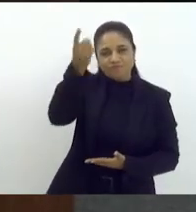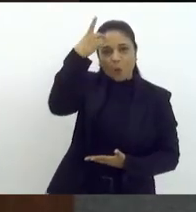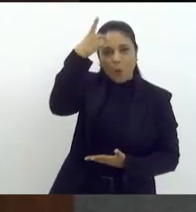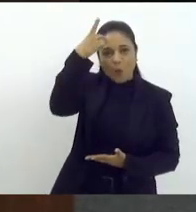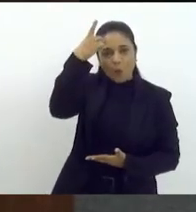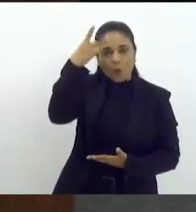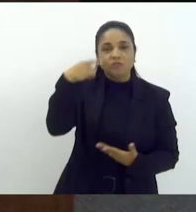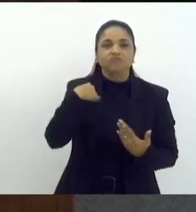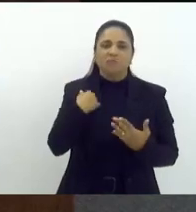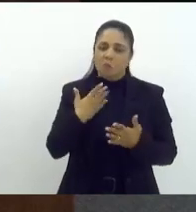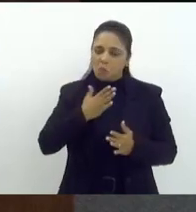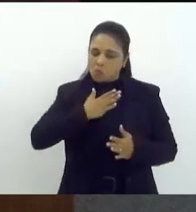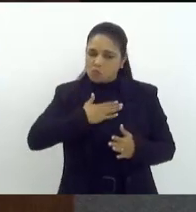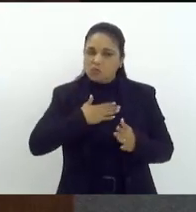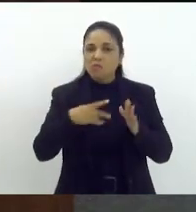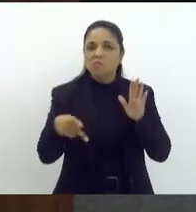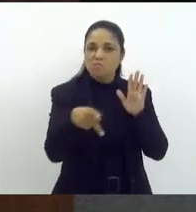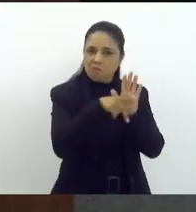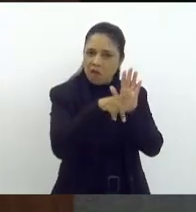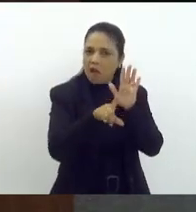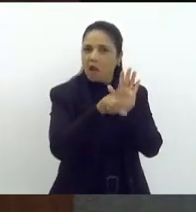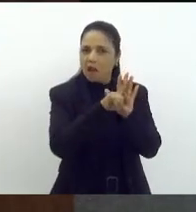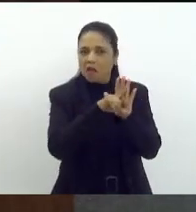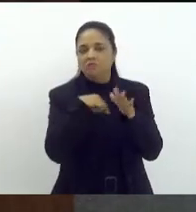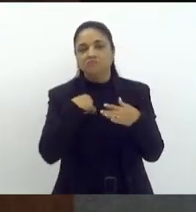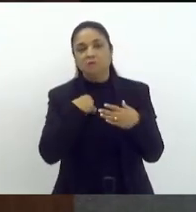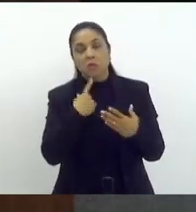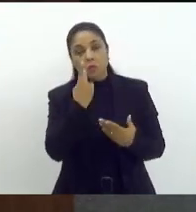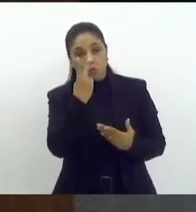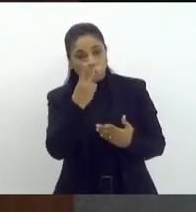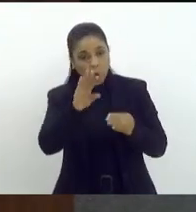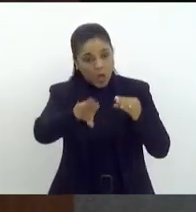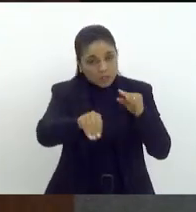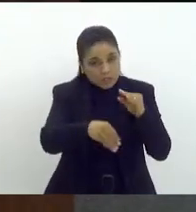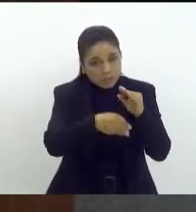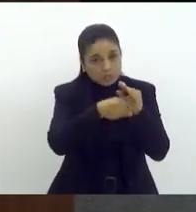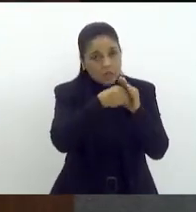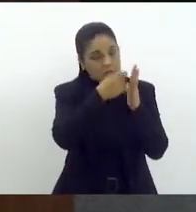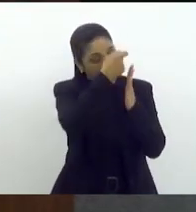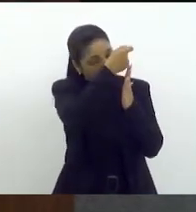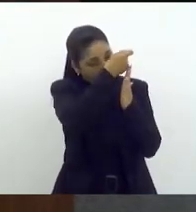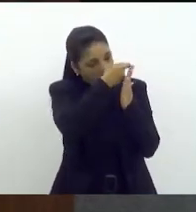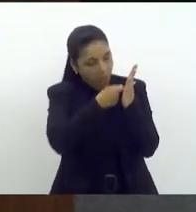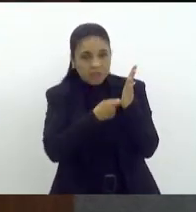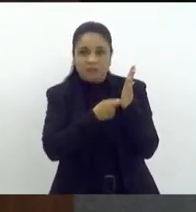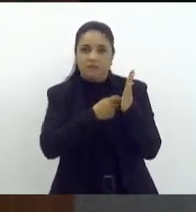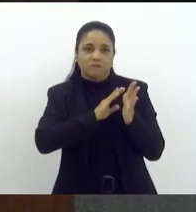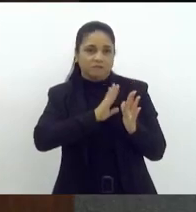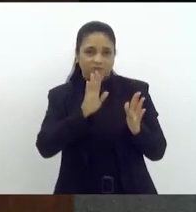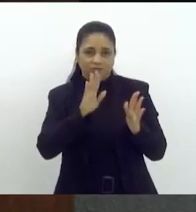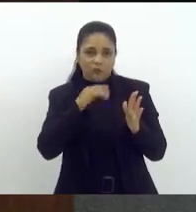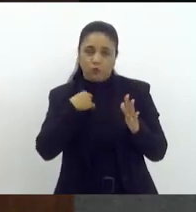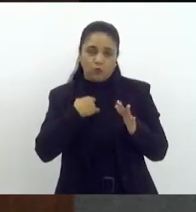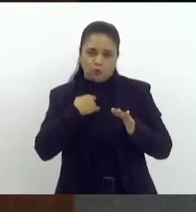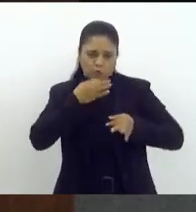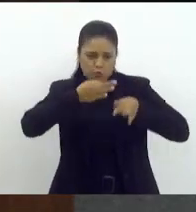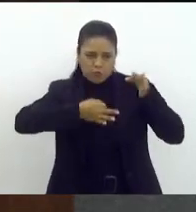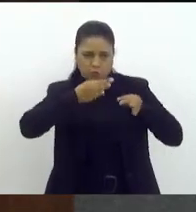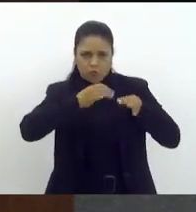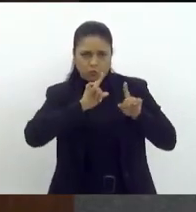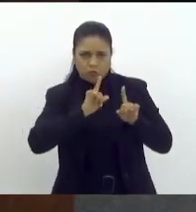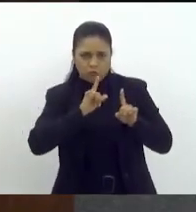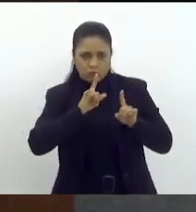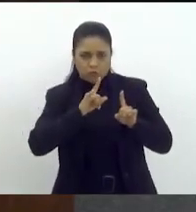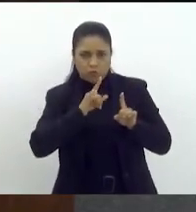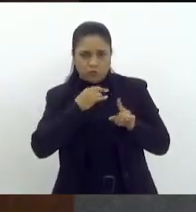muito do projeto produzir duas emendas de redação mas que eu não julgo que